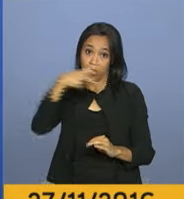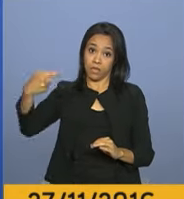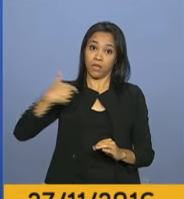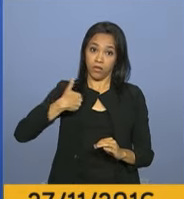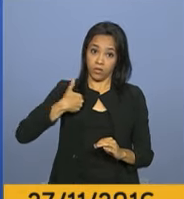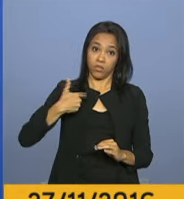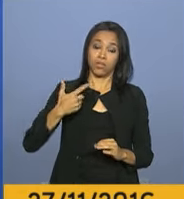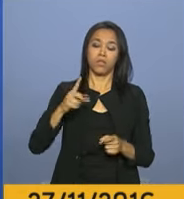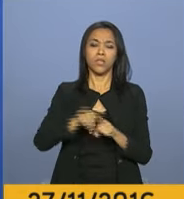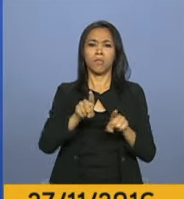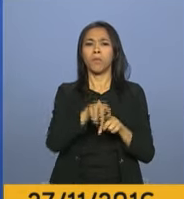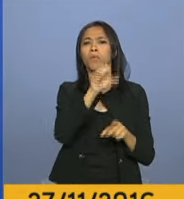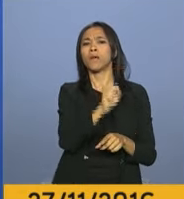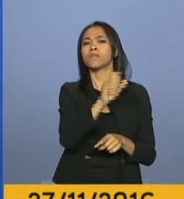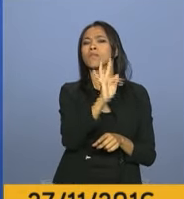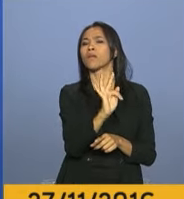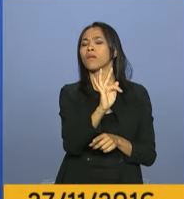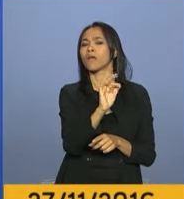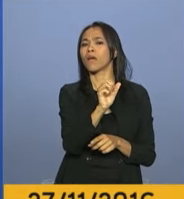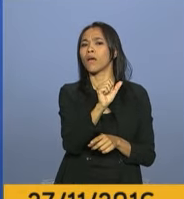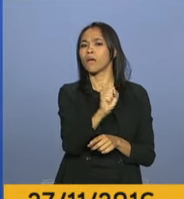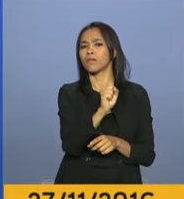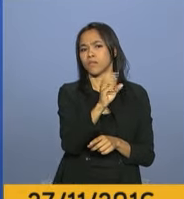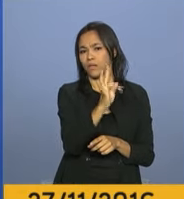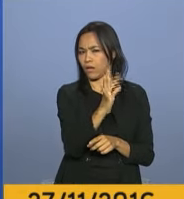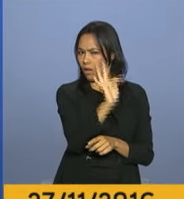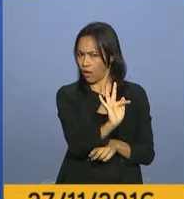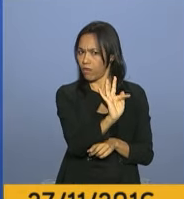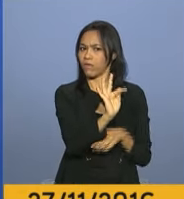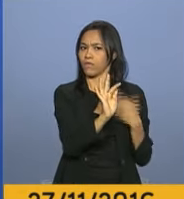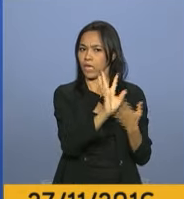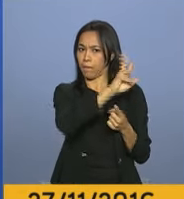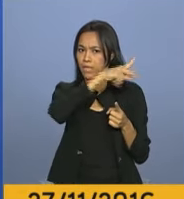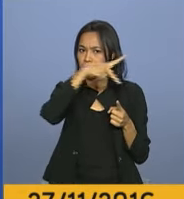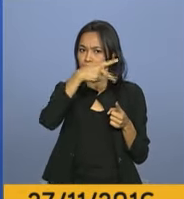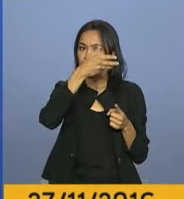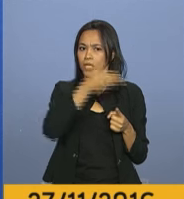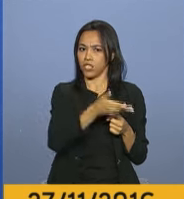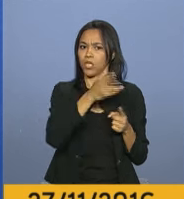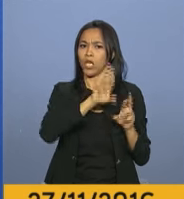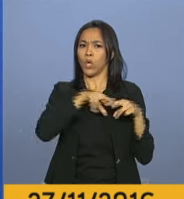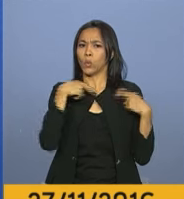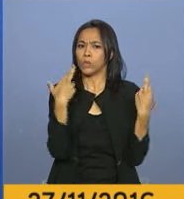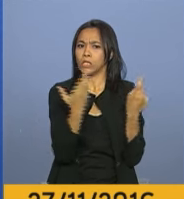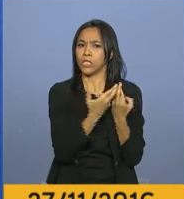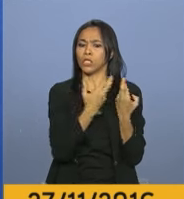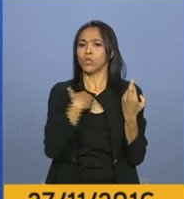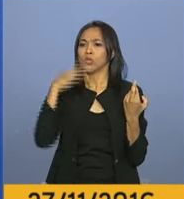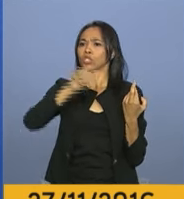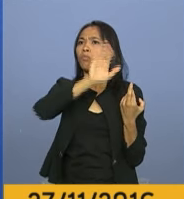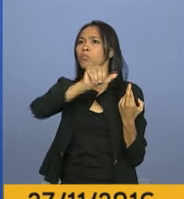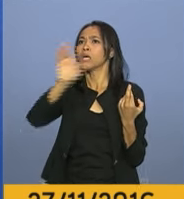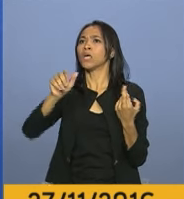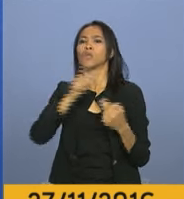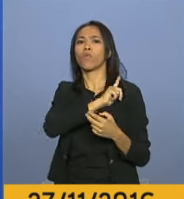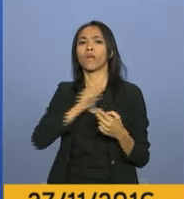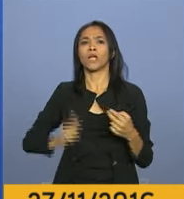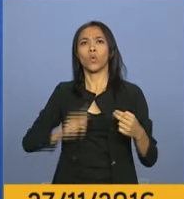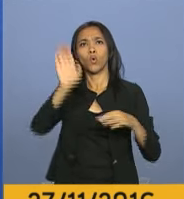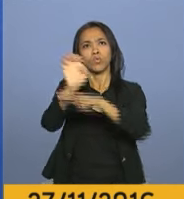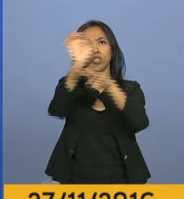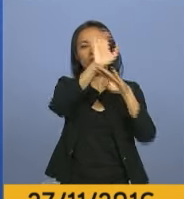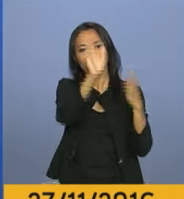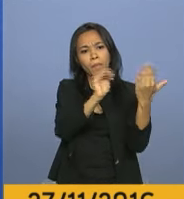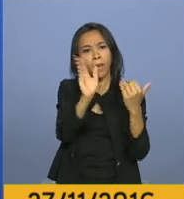pelo Supremo Tribunal Federal. A senhora presidente do Supremo reuniu governadores para tratar desse